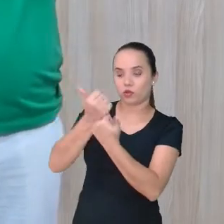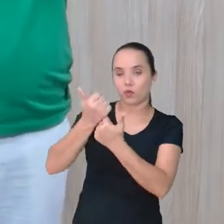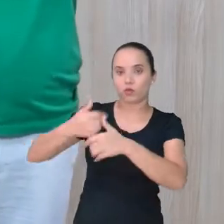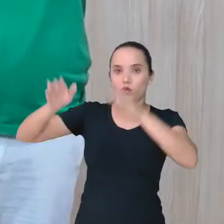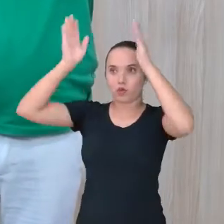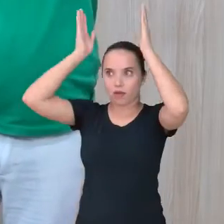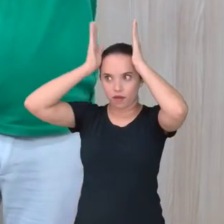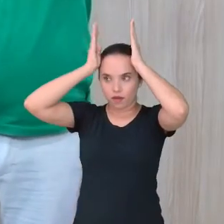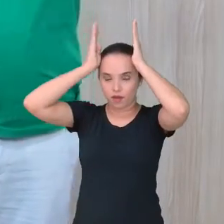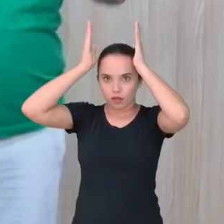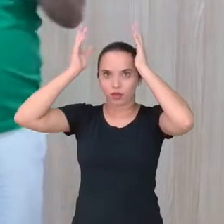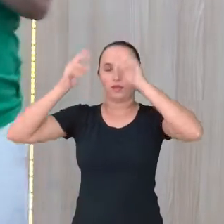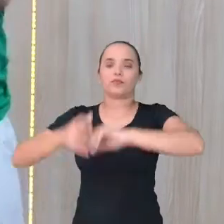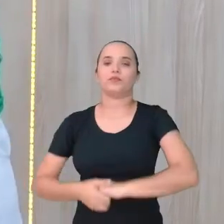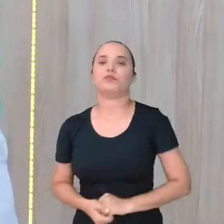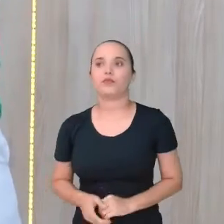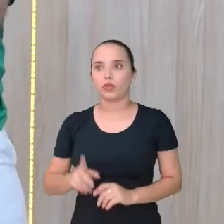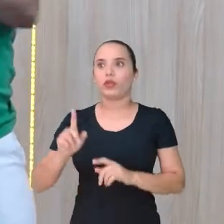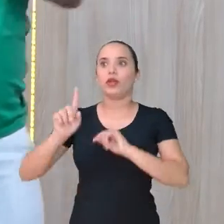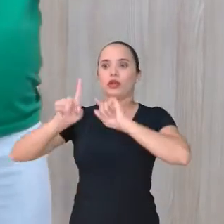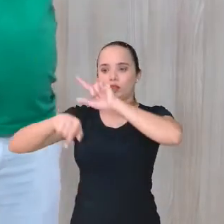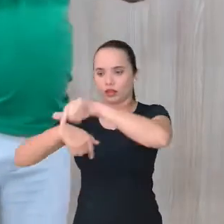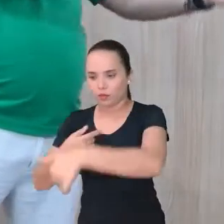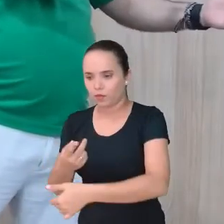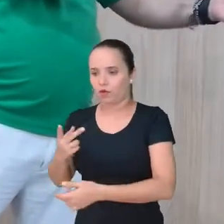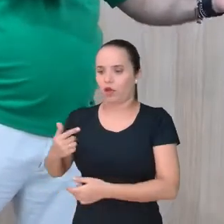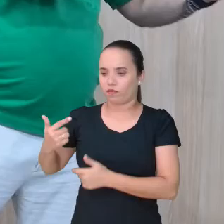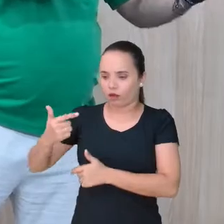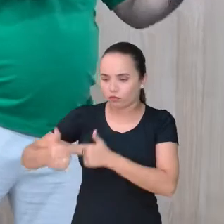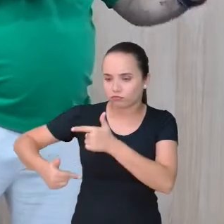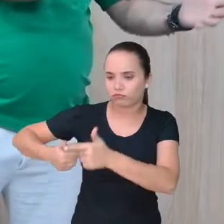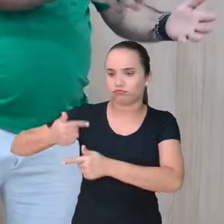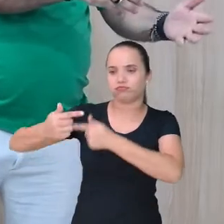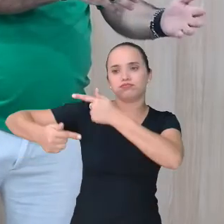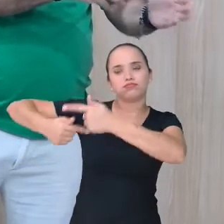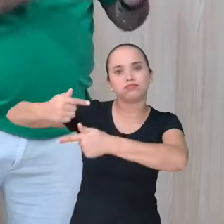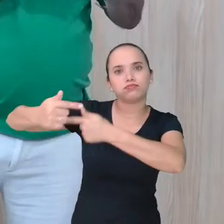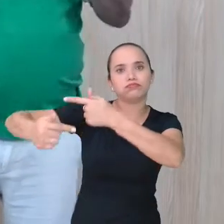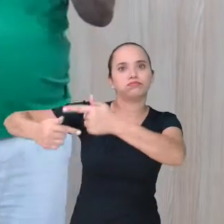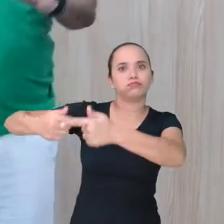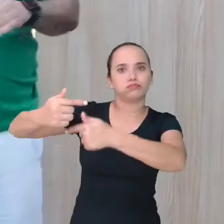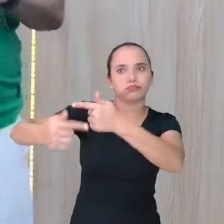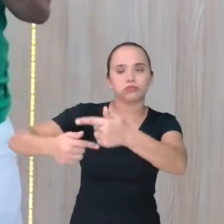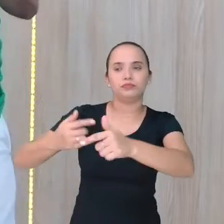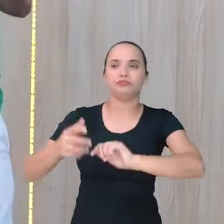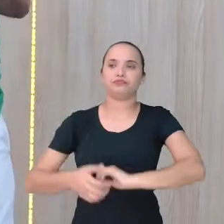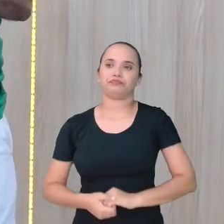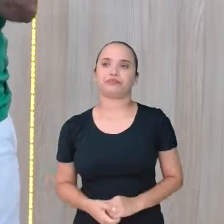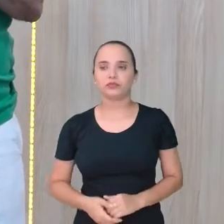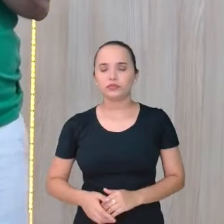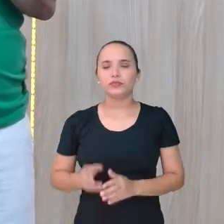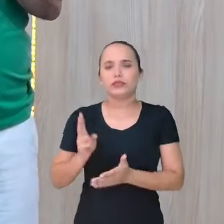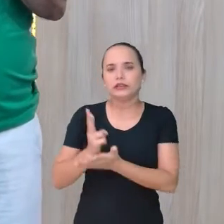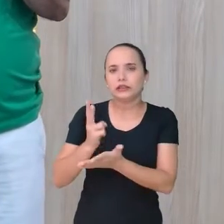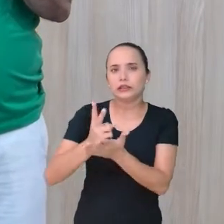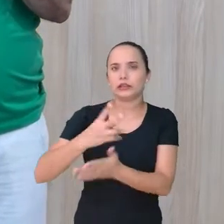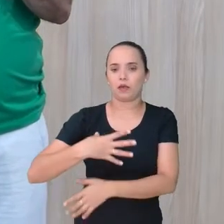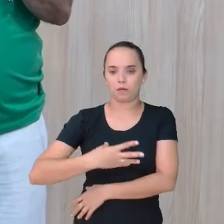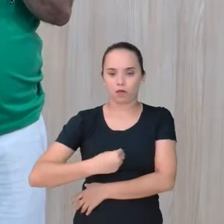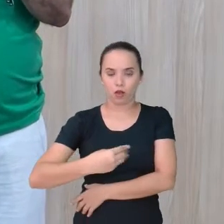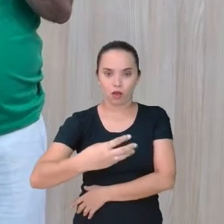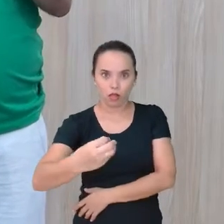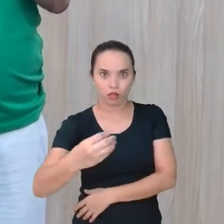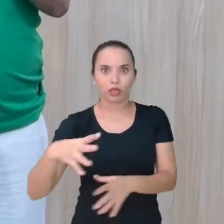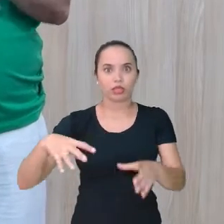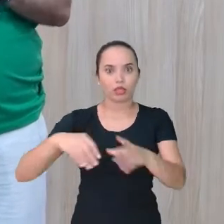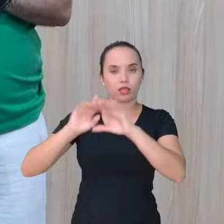seria aí o neto, né, daquele primeiro rei. Na medida em que eles vão se